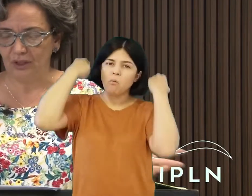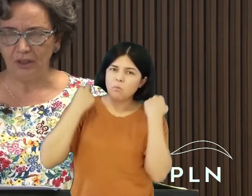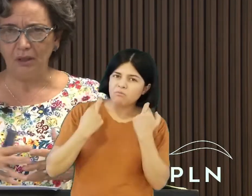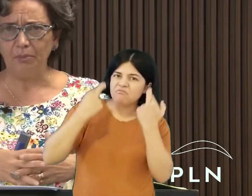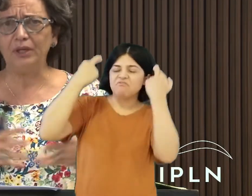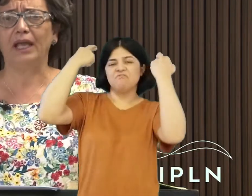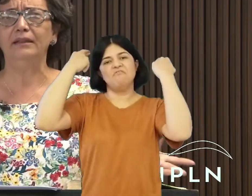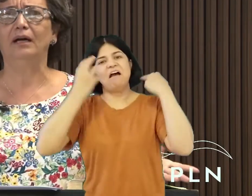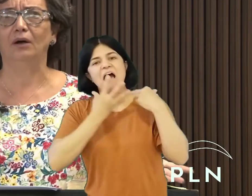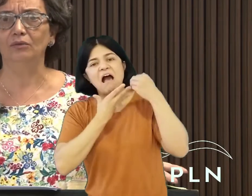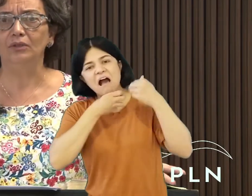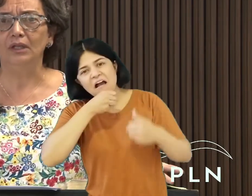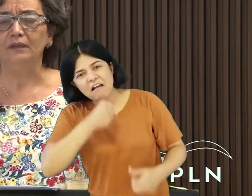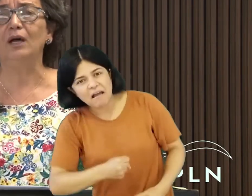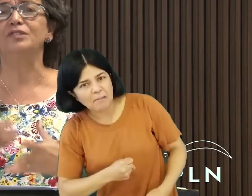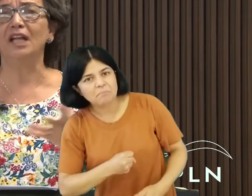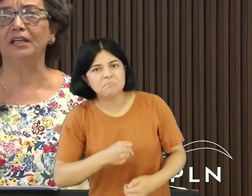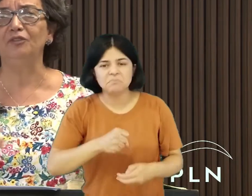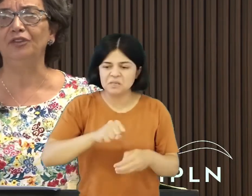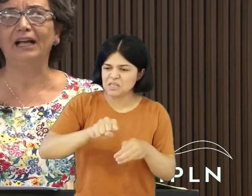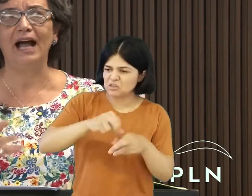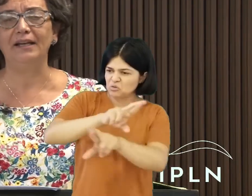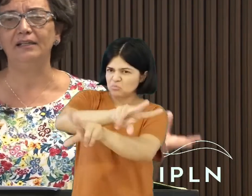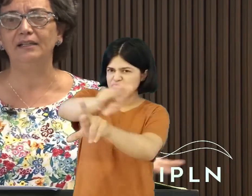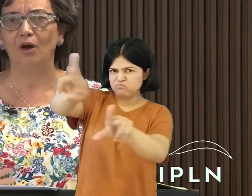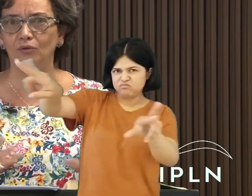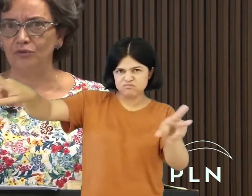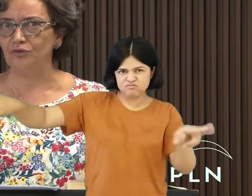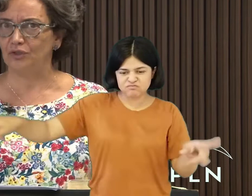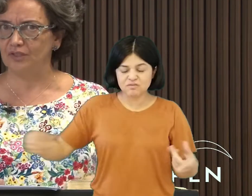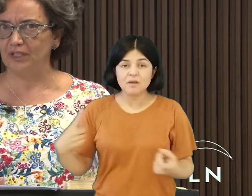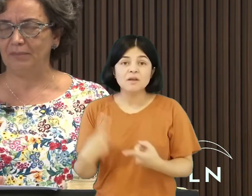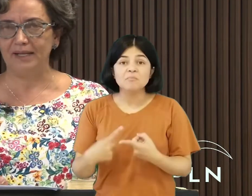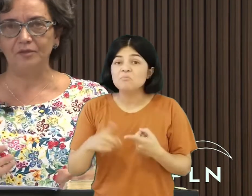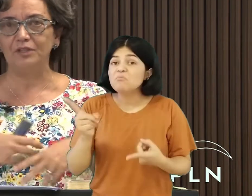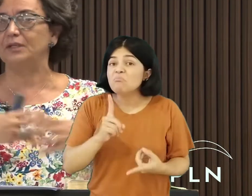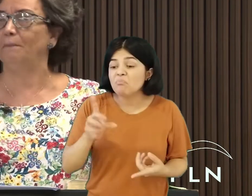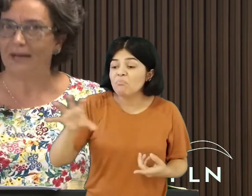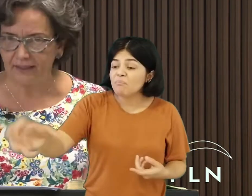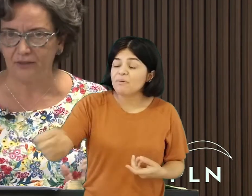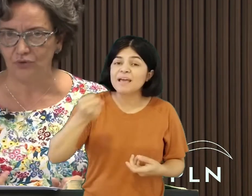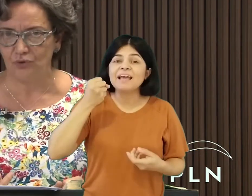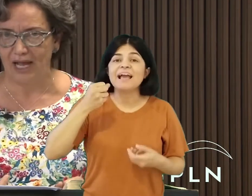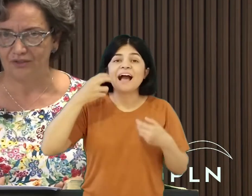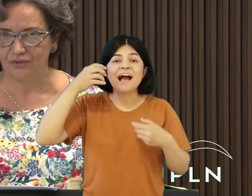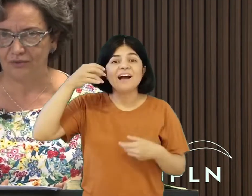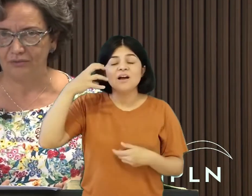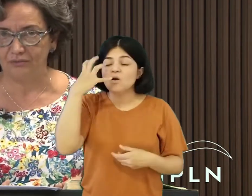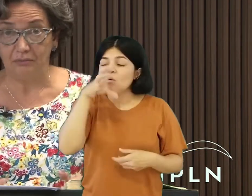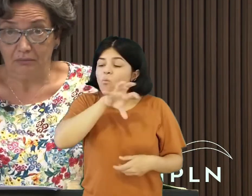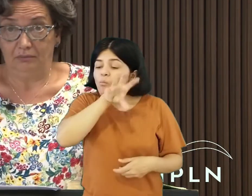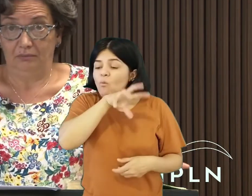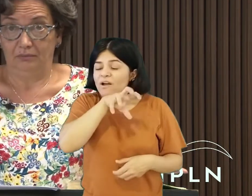cabrito. Por que então não sacrificar ali alguns dos seus animais e fazer um baita de um